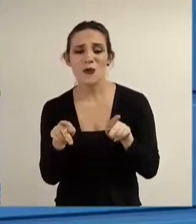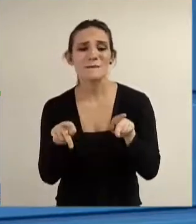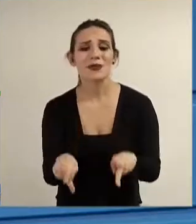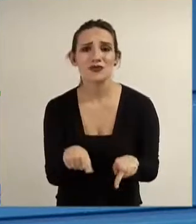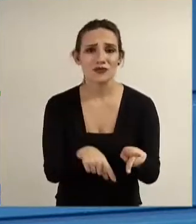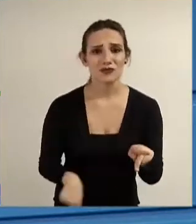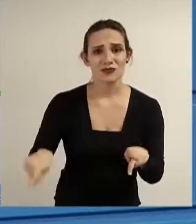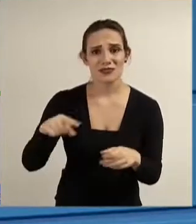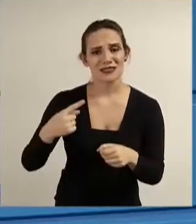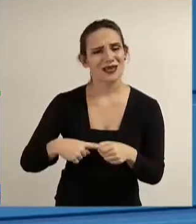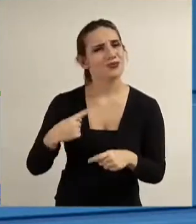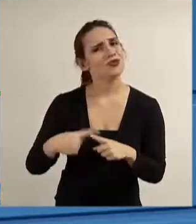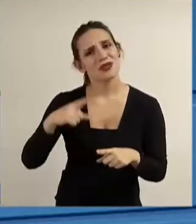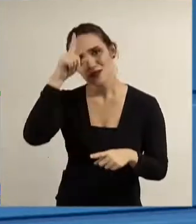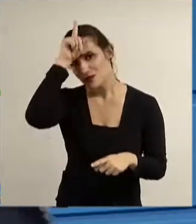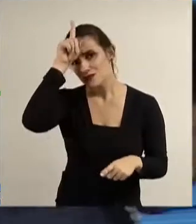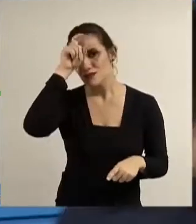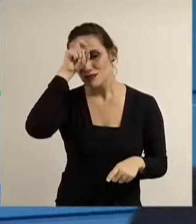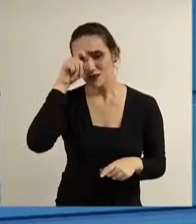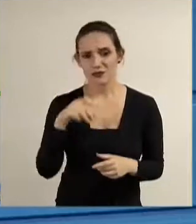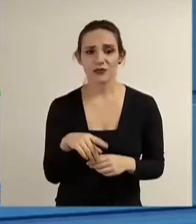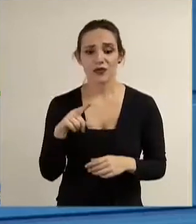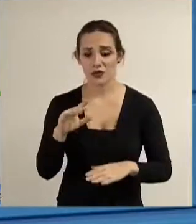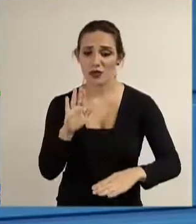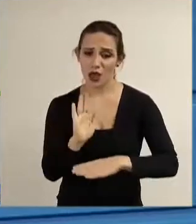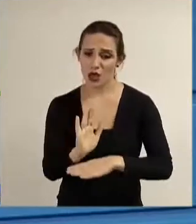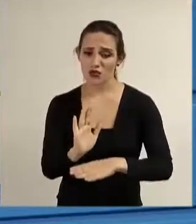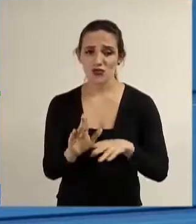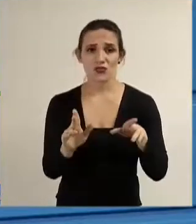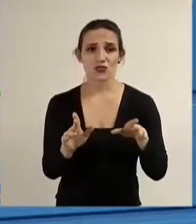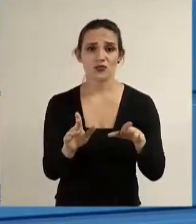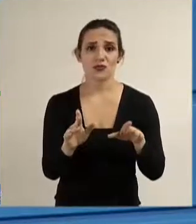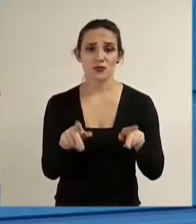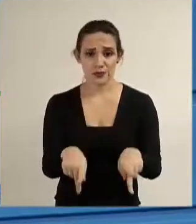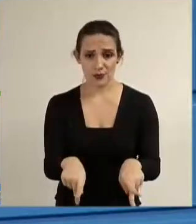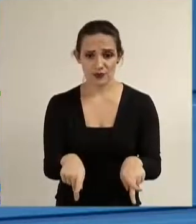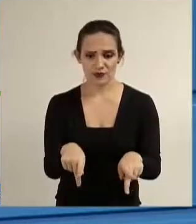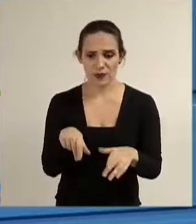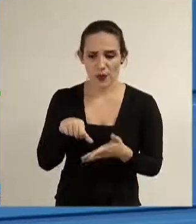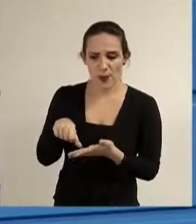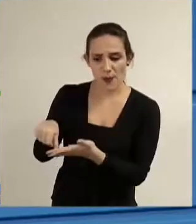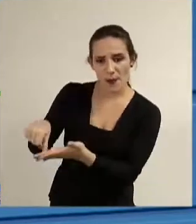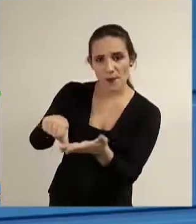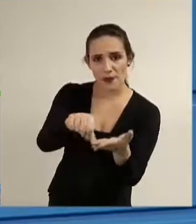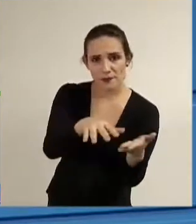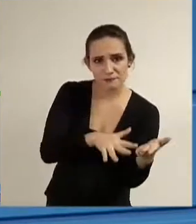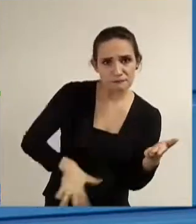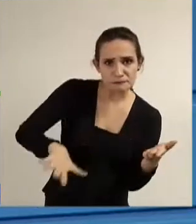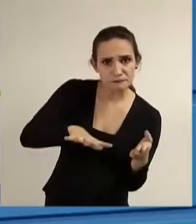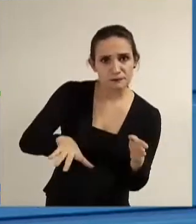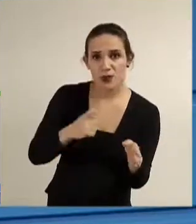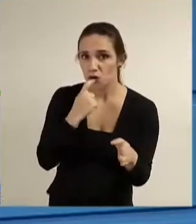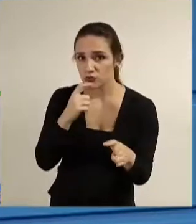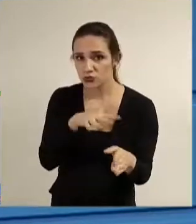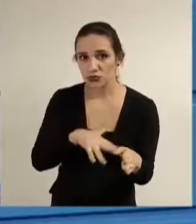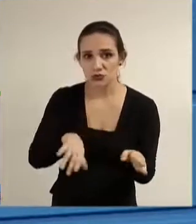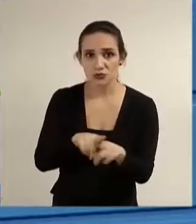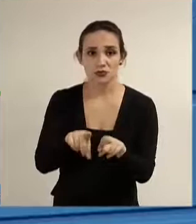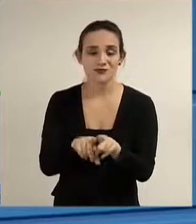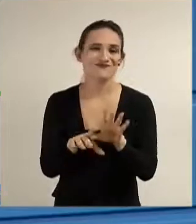população, o hospital atende a população do município, bem como da região adjacente. As